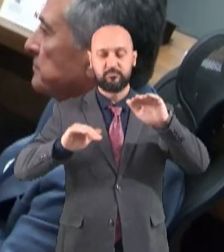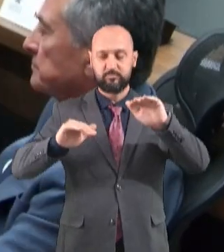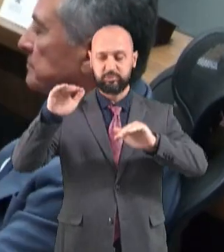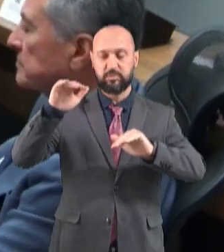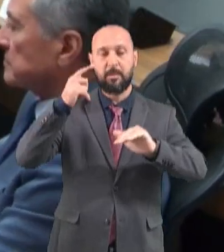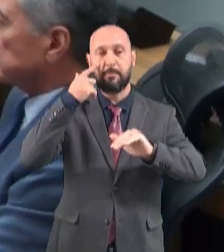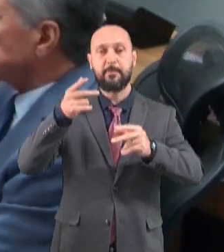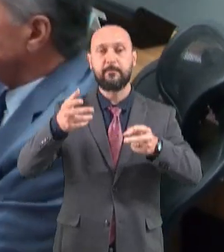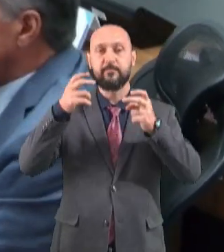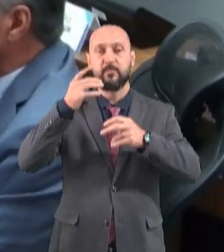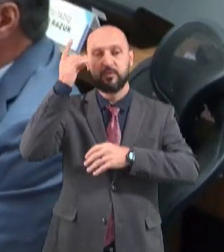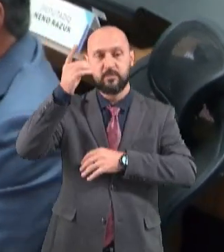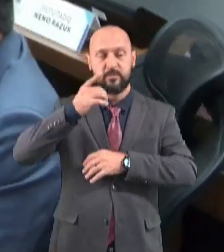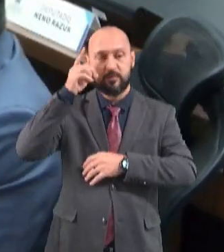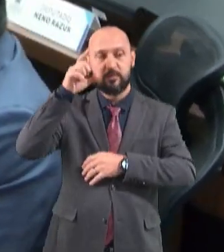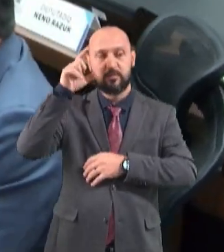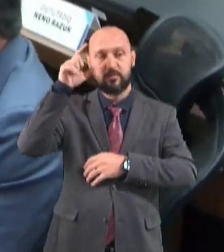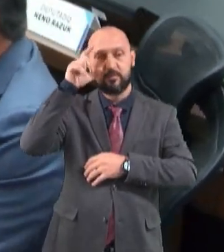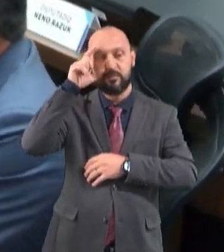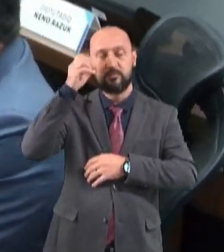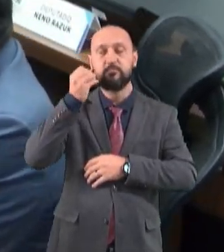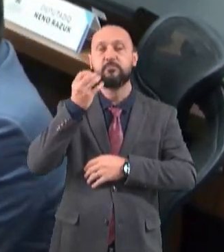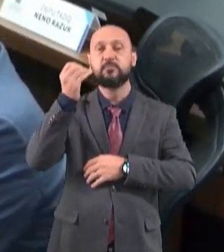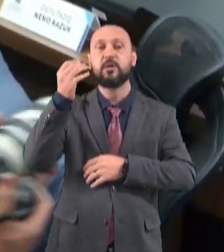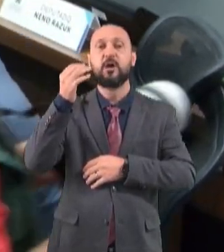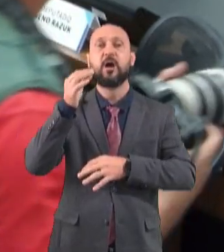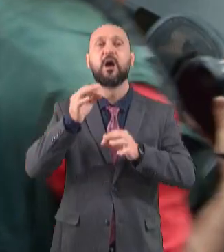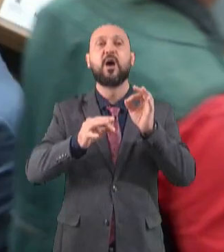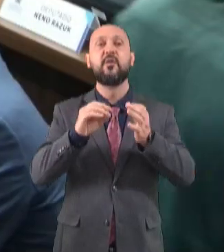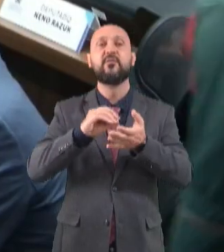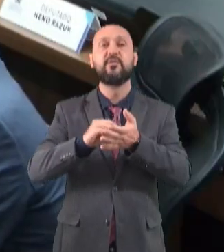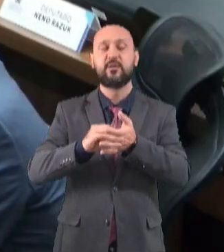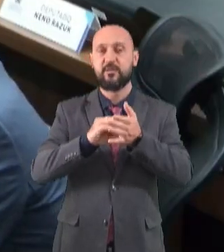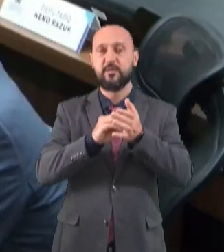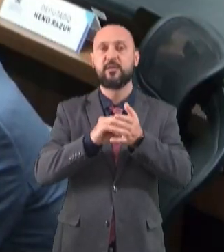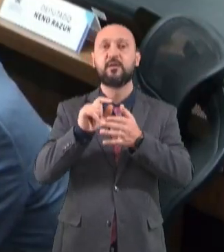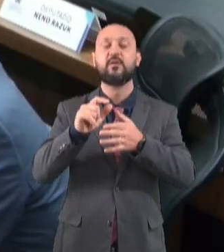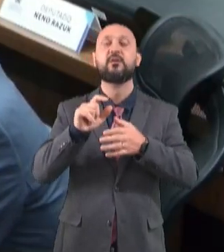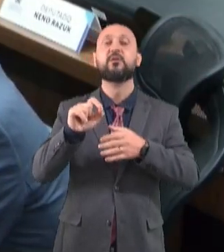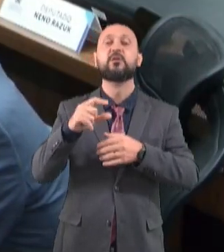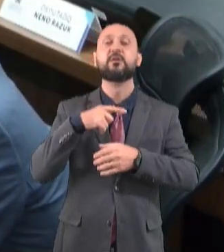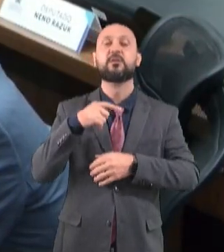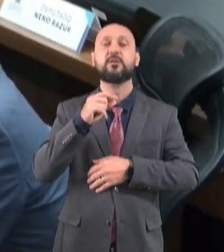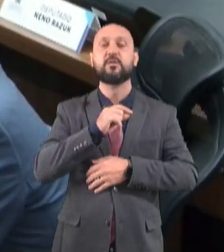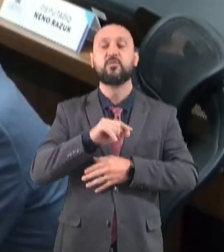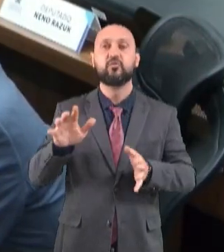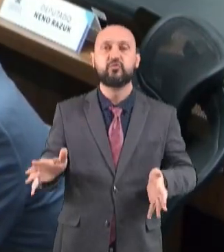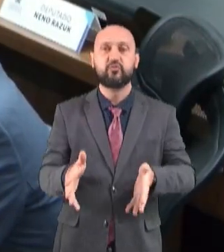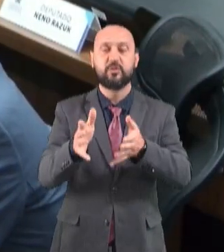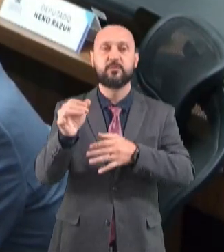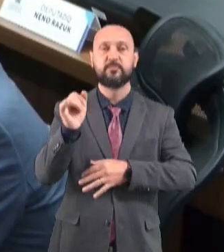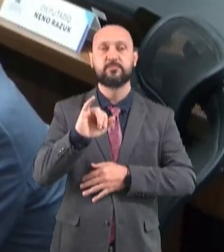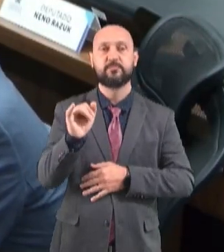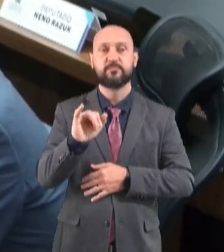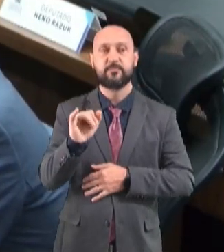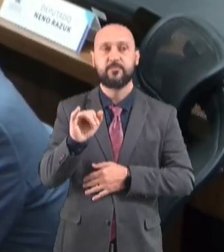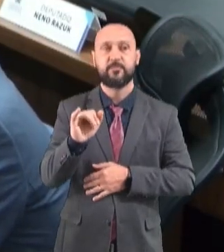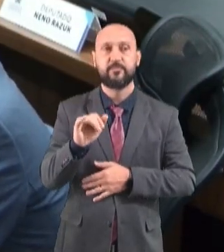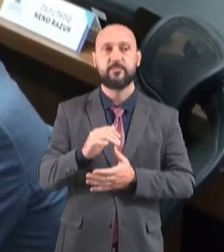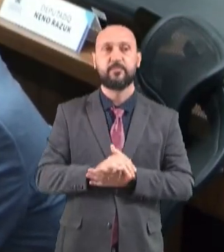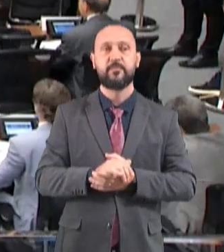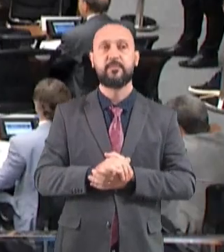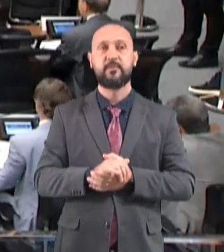eu percebo na fala do deputado Pedro Neto, é que a injustiça maior é o cara que recebe um incentivo fiscal. Deputado, para